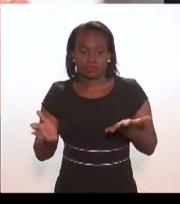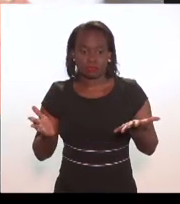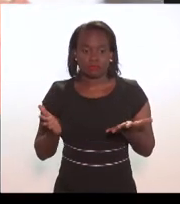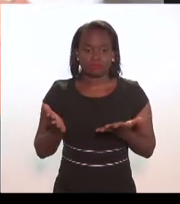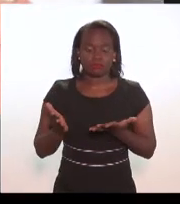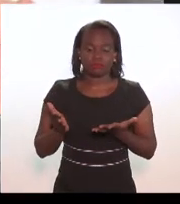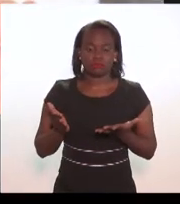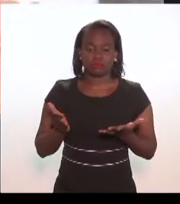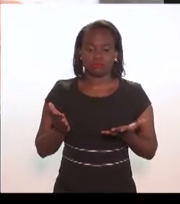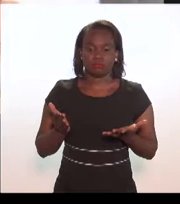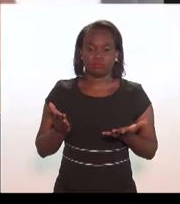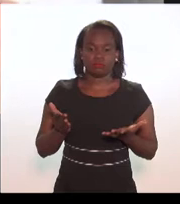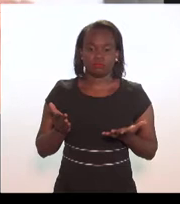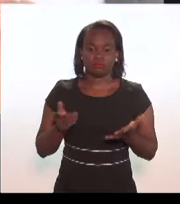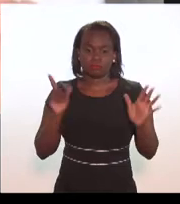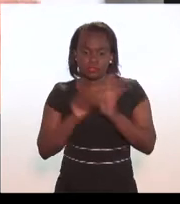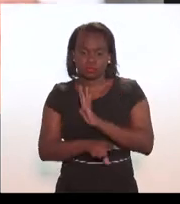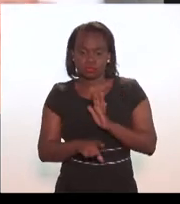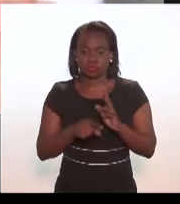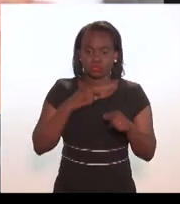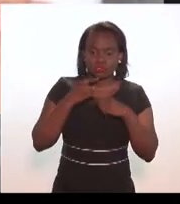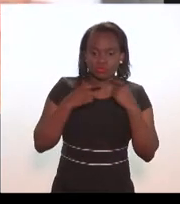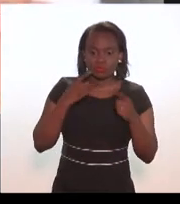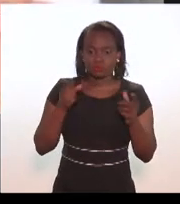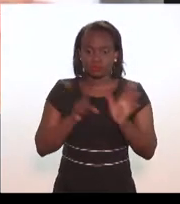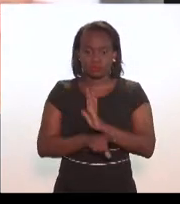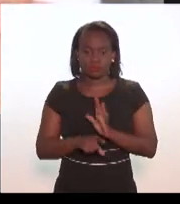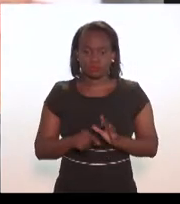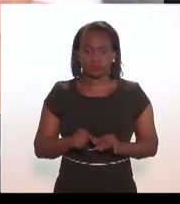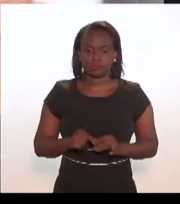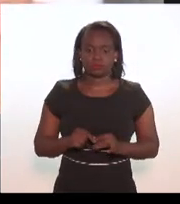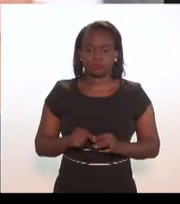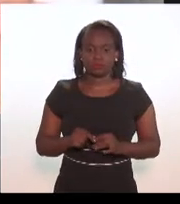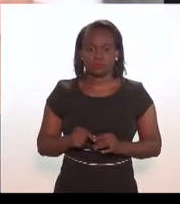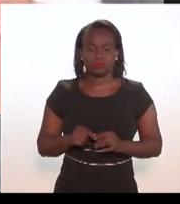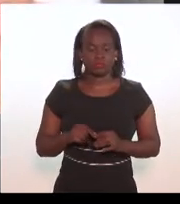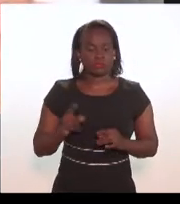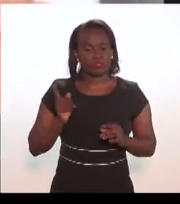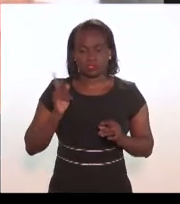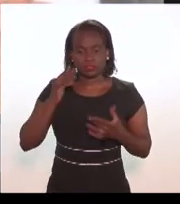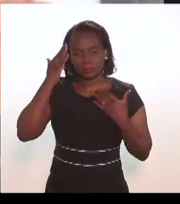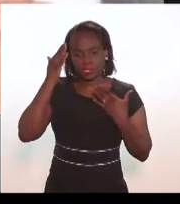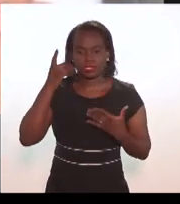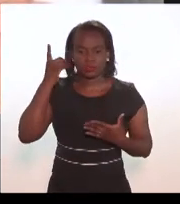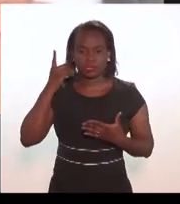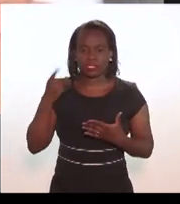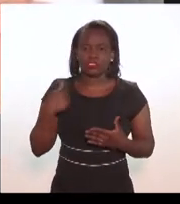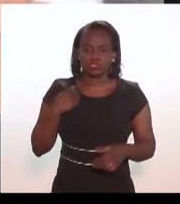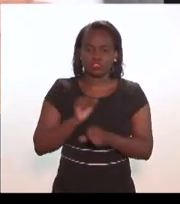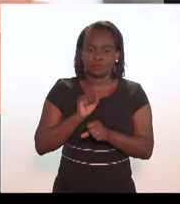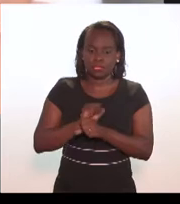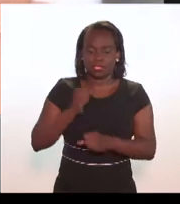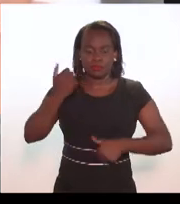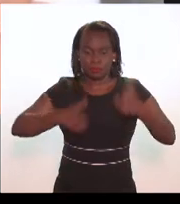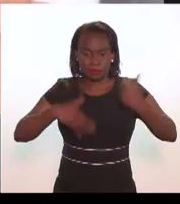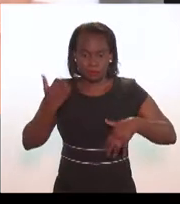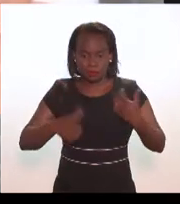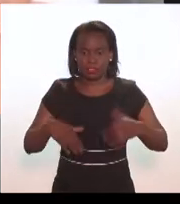alguma pergunta a ser formulada. Não, obrigado, deputado Eliomar. Eu vou aguardar as ponderações